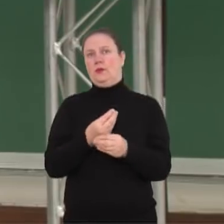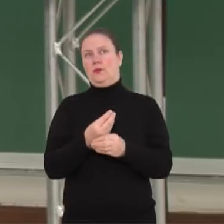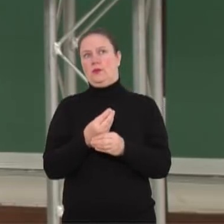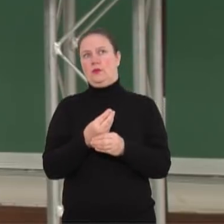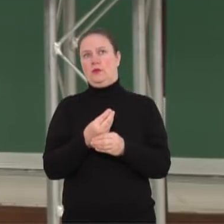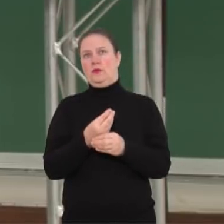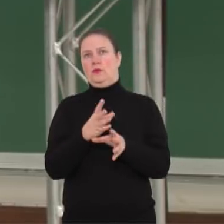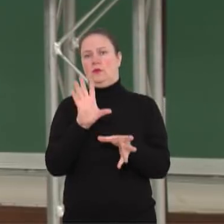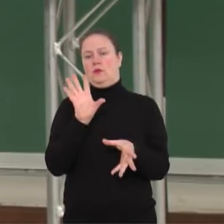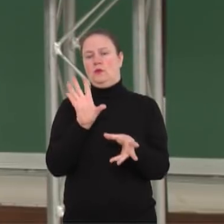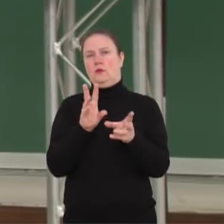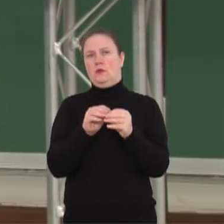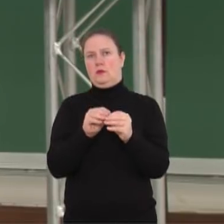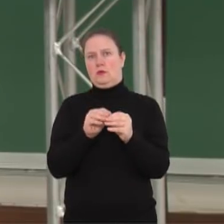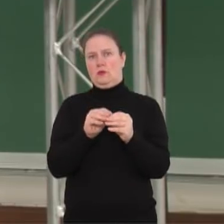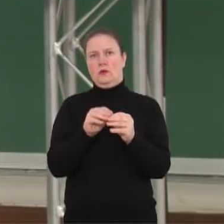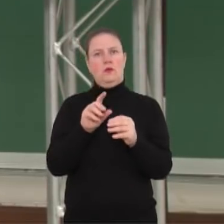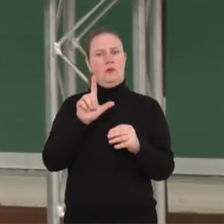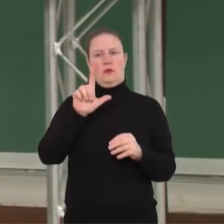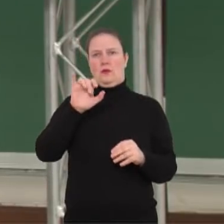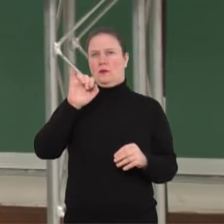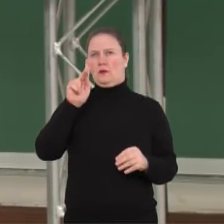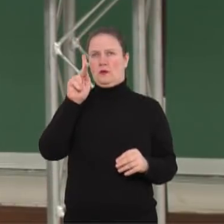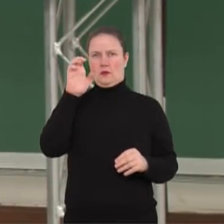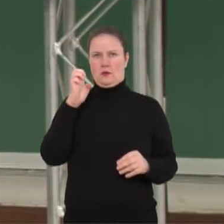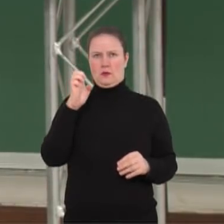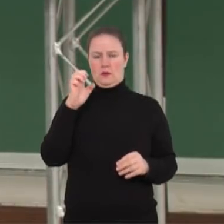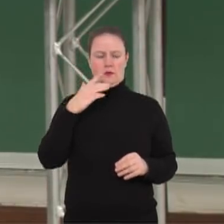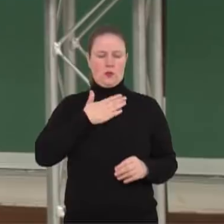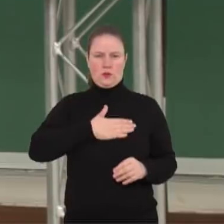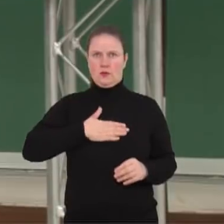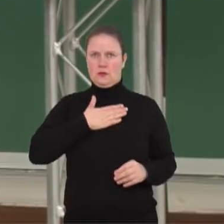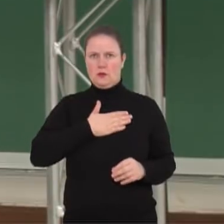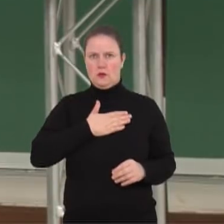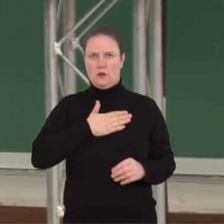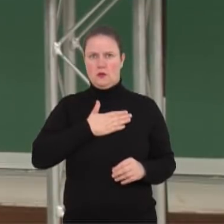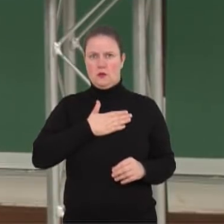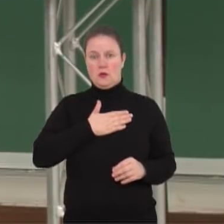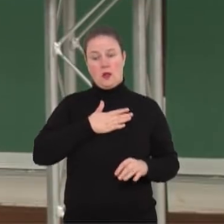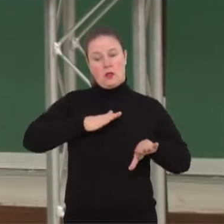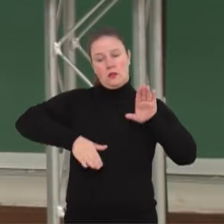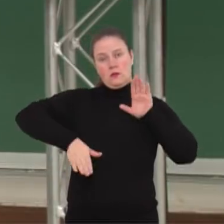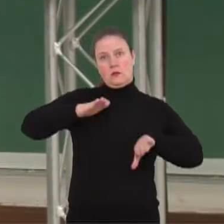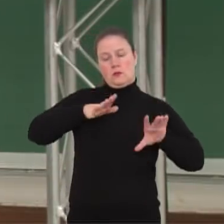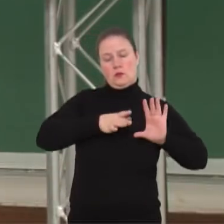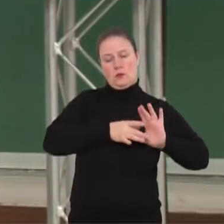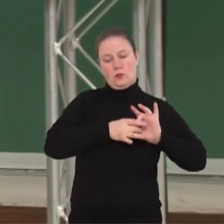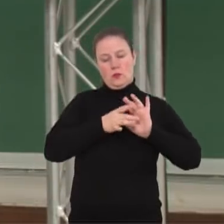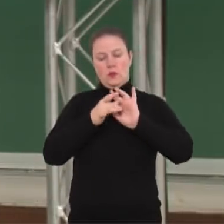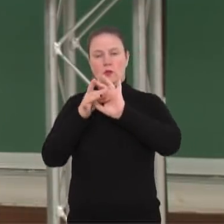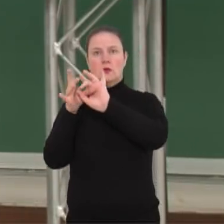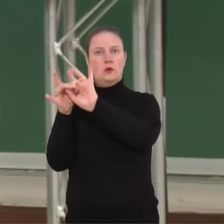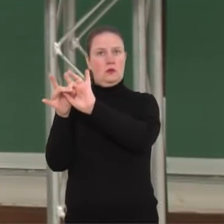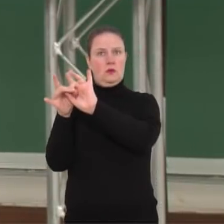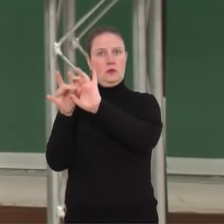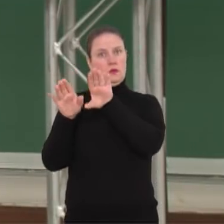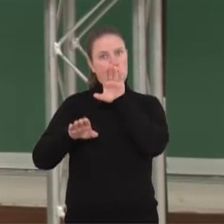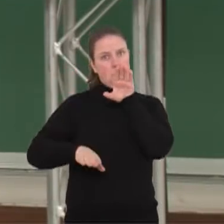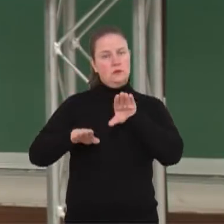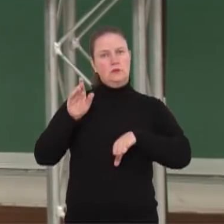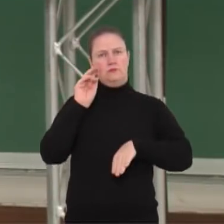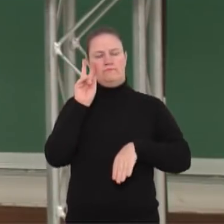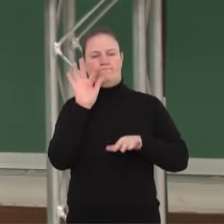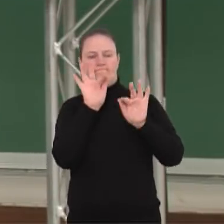Estou exemplificando nesse caso aqui. Então, cuidado. Mas ele também é gostar? Também. Cuidado com o uso. Veja sempre a tua